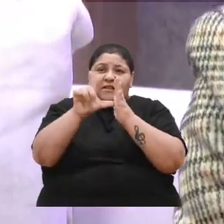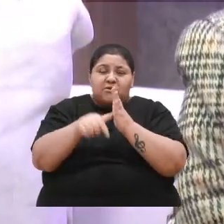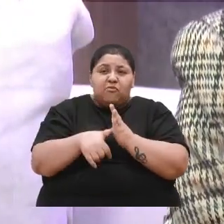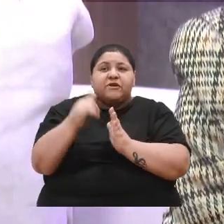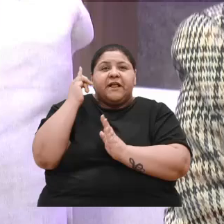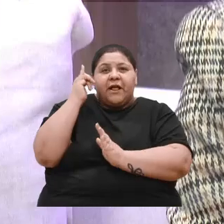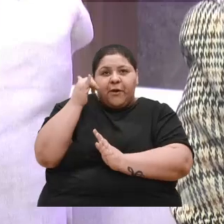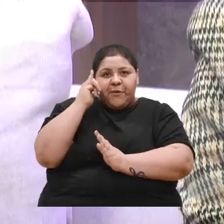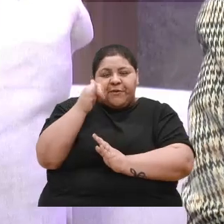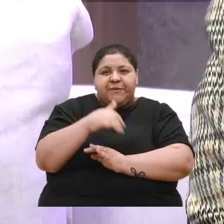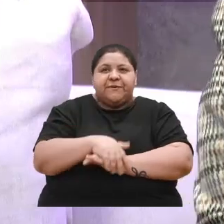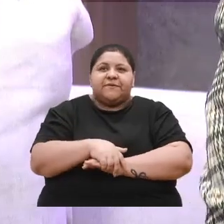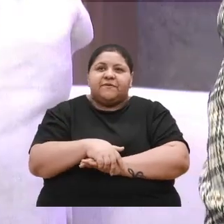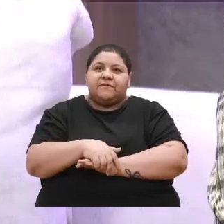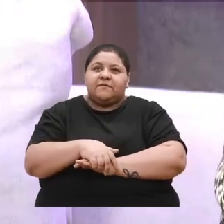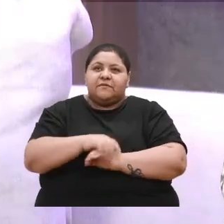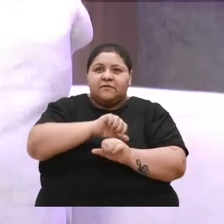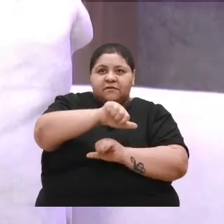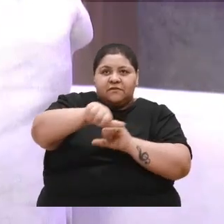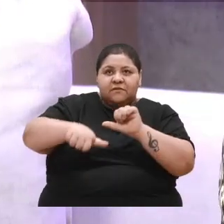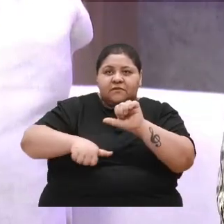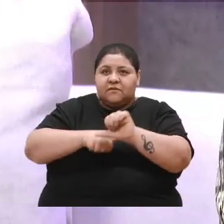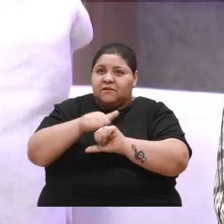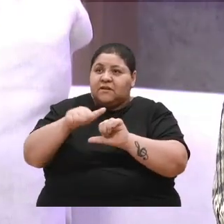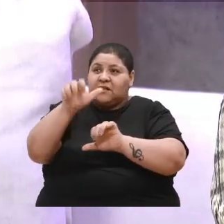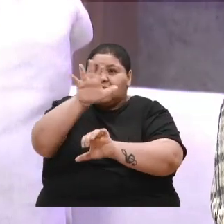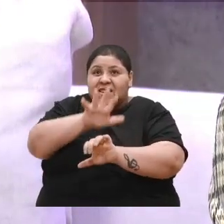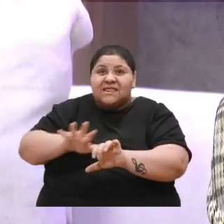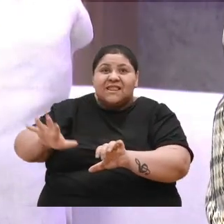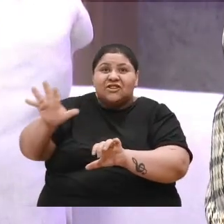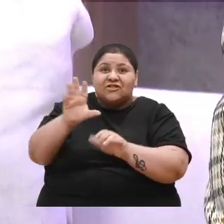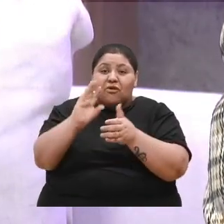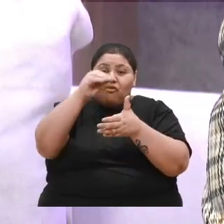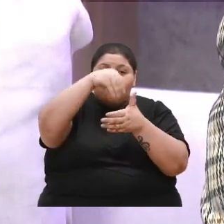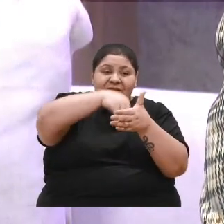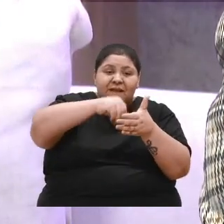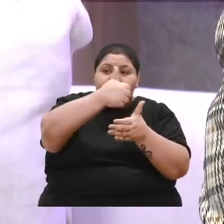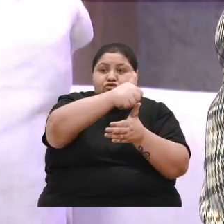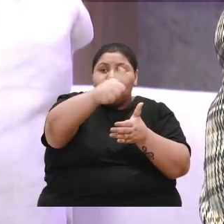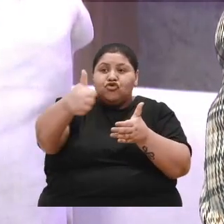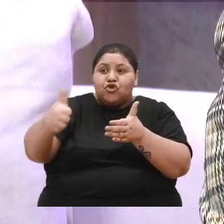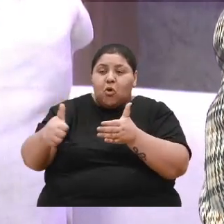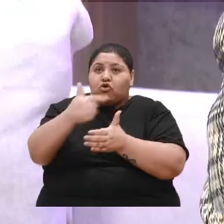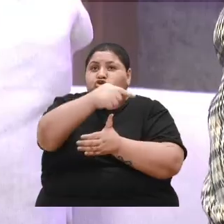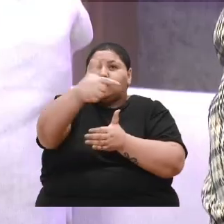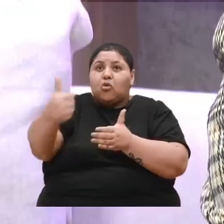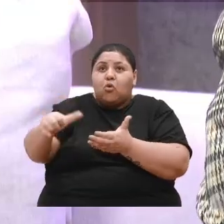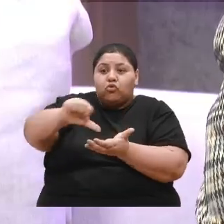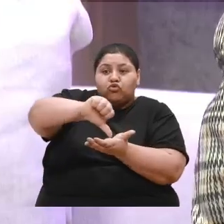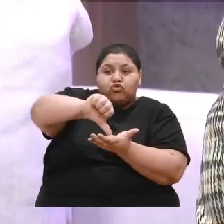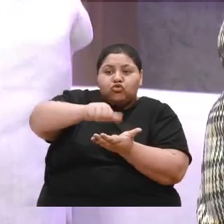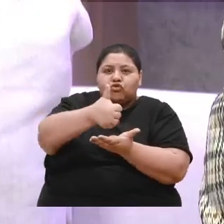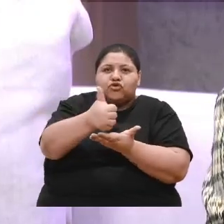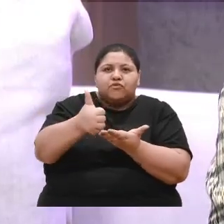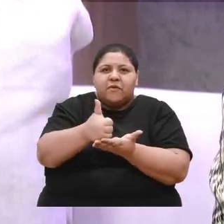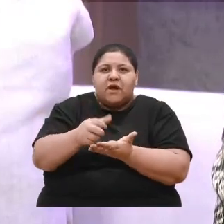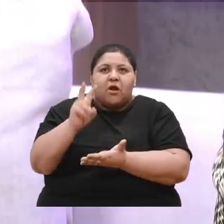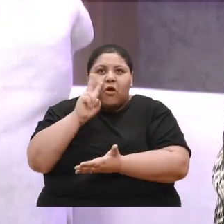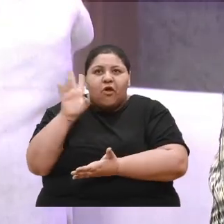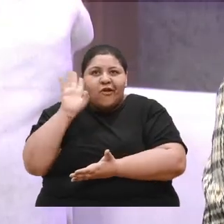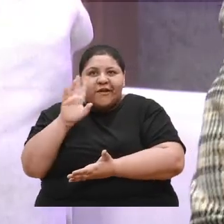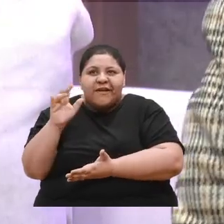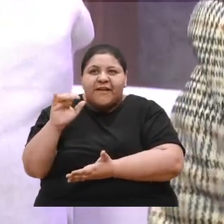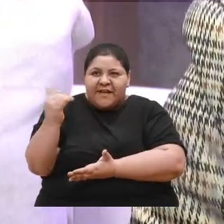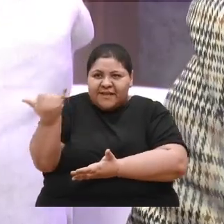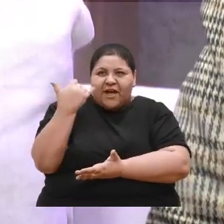né, conto eu, ele virou um case nacional nos núcleos de base. Do PNT. sabe? Olha que bacana. Quer contar,